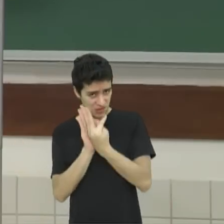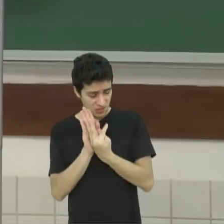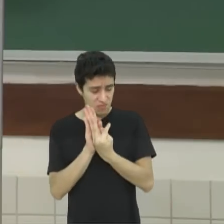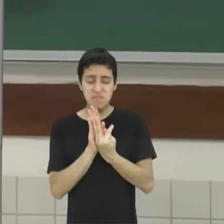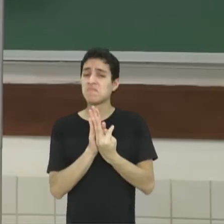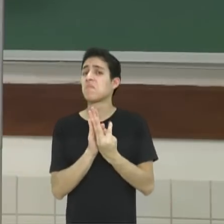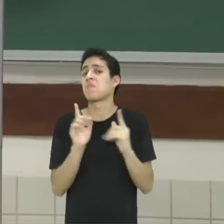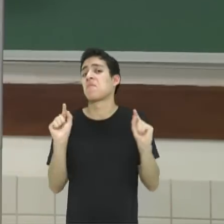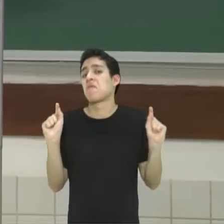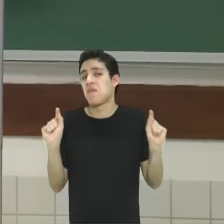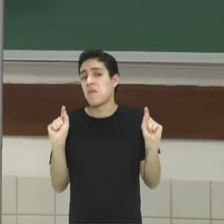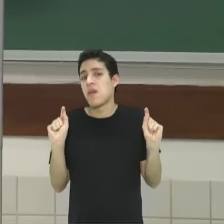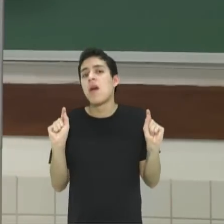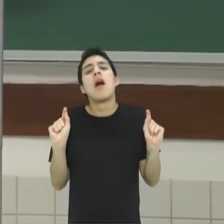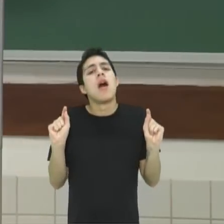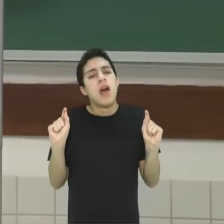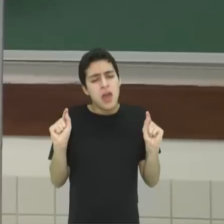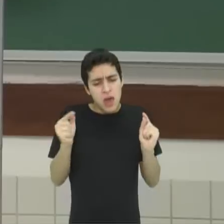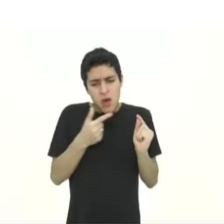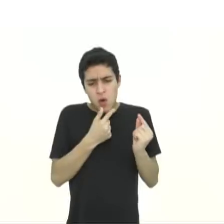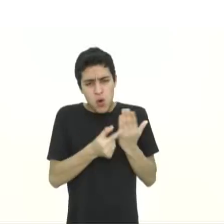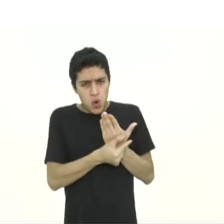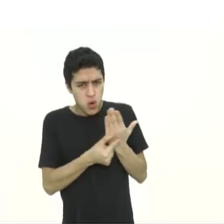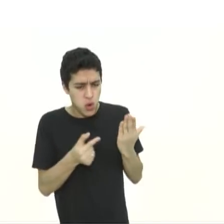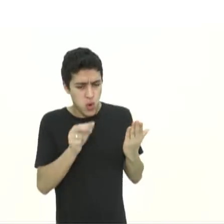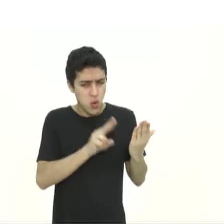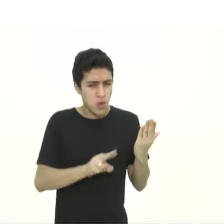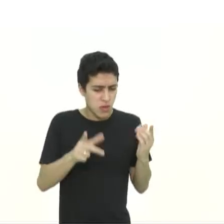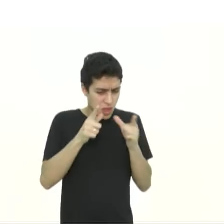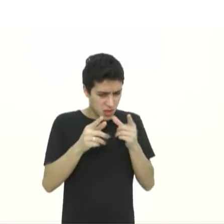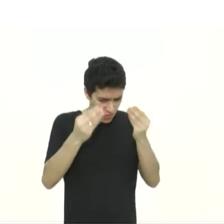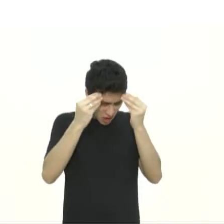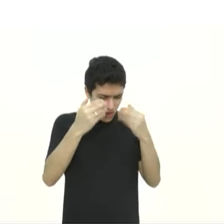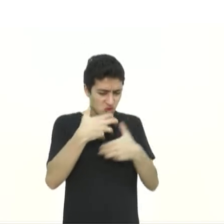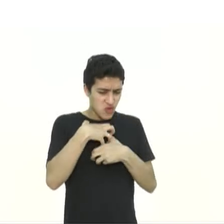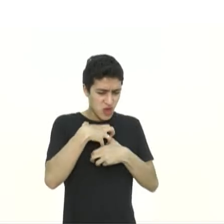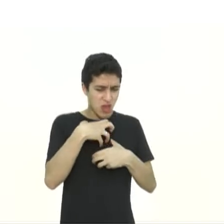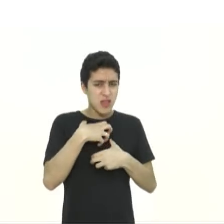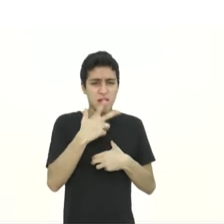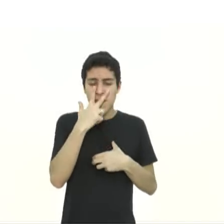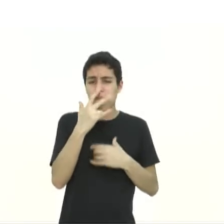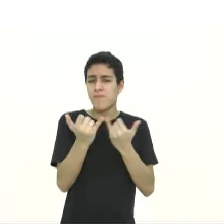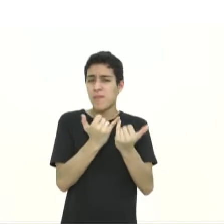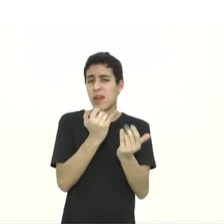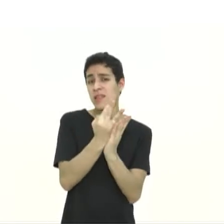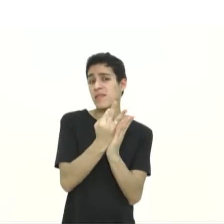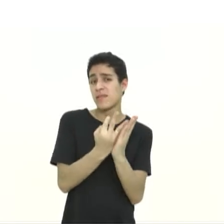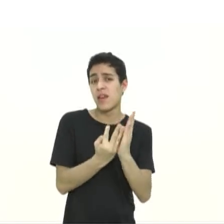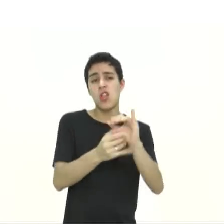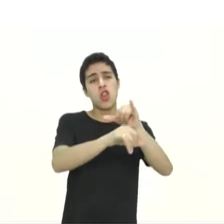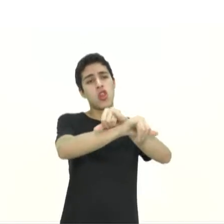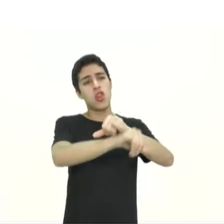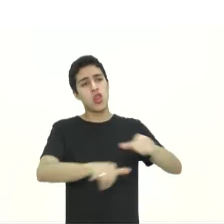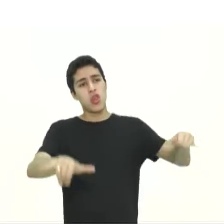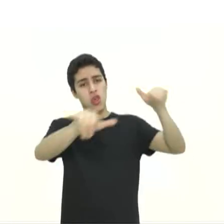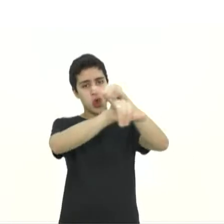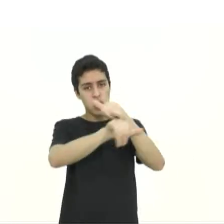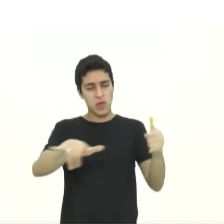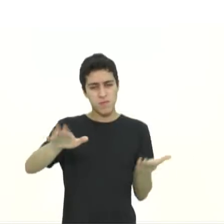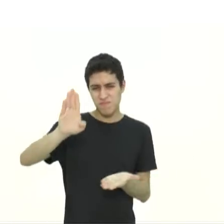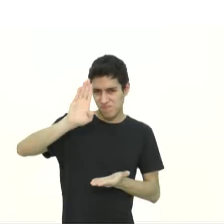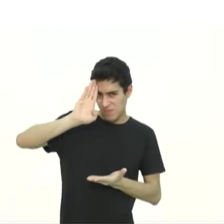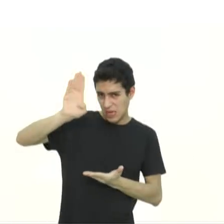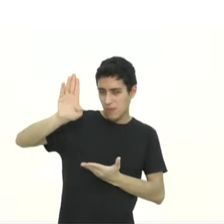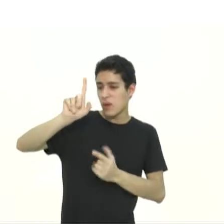utiliza propositalmente um estilo de linguagem que relembra alguns textos publicitários e principalmente aqueles que